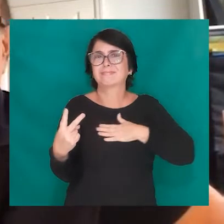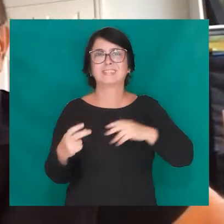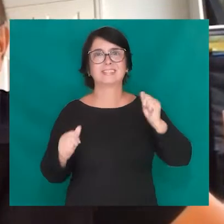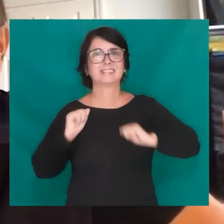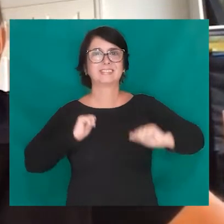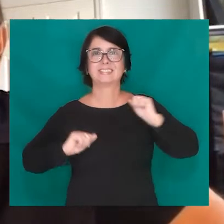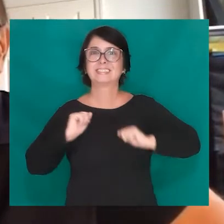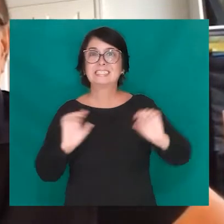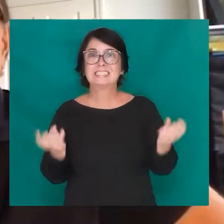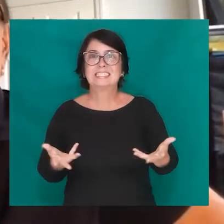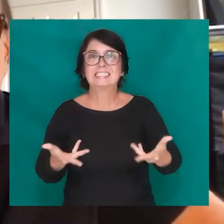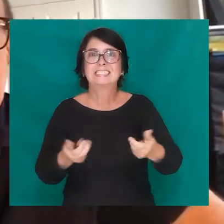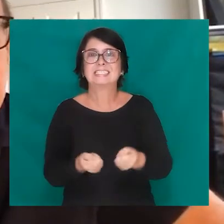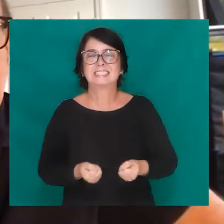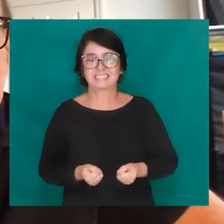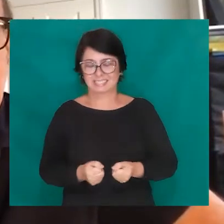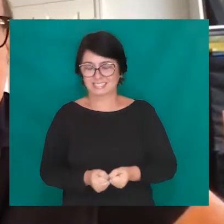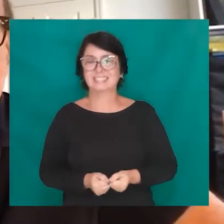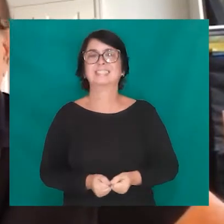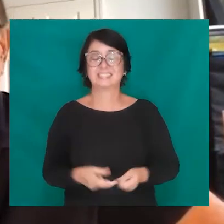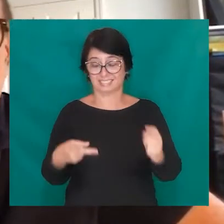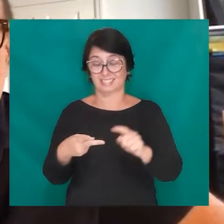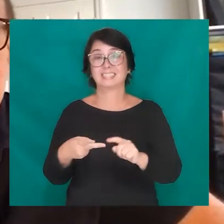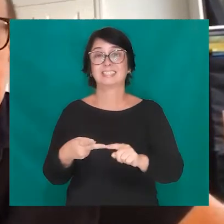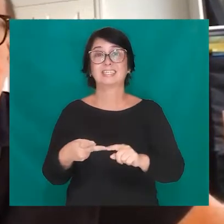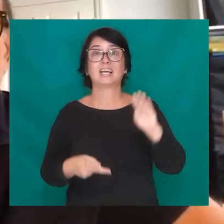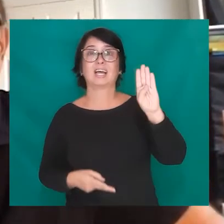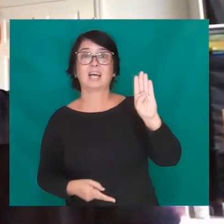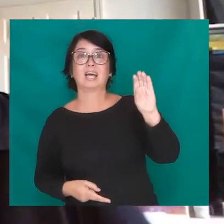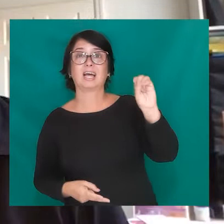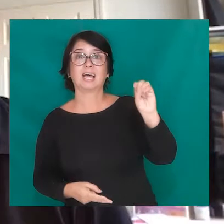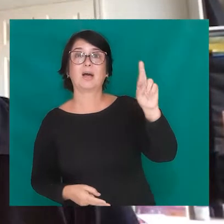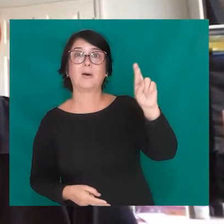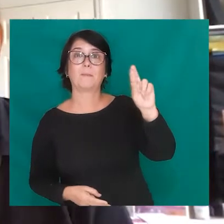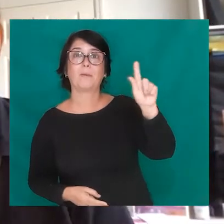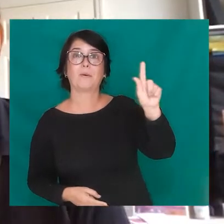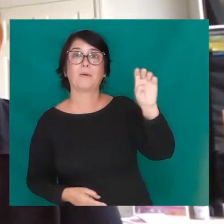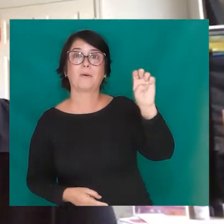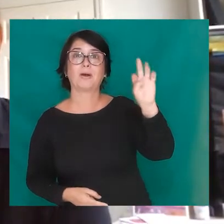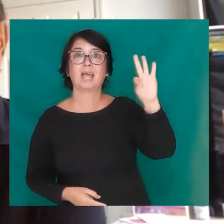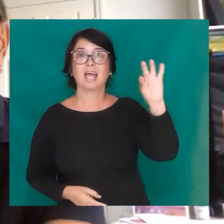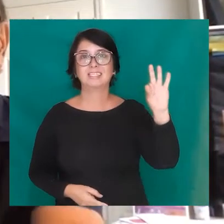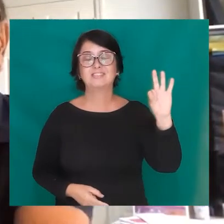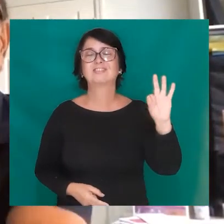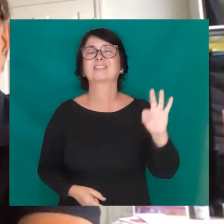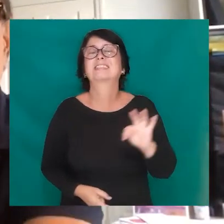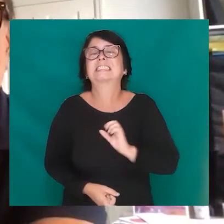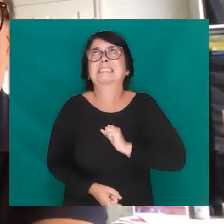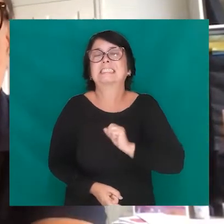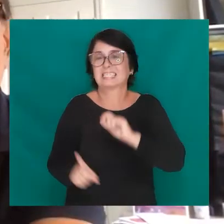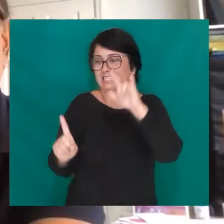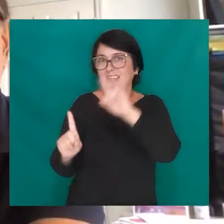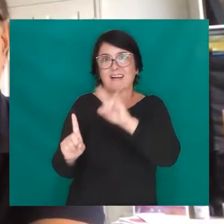músicos excelentes, e mais o Borghetti, esse, inclusive nem se fala assim, que a gente, eu sou super